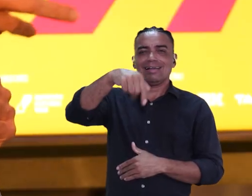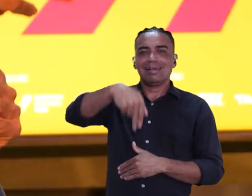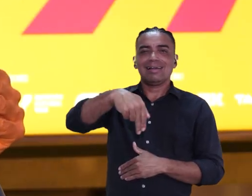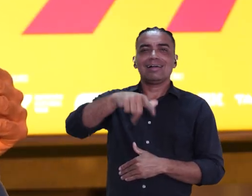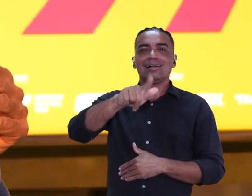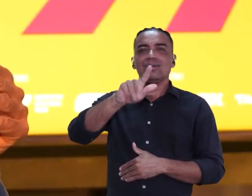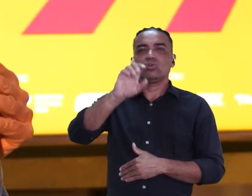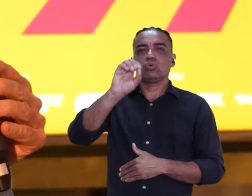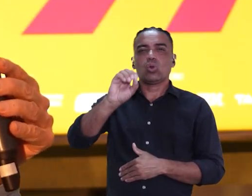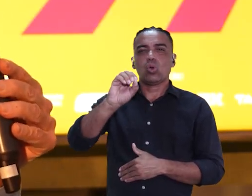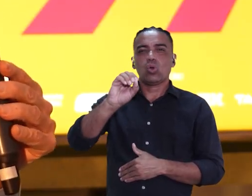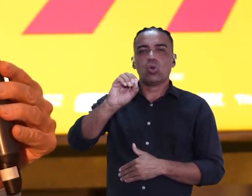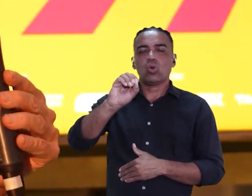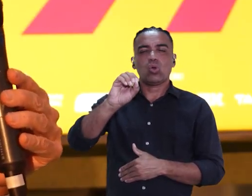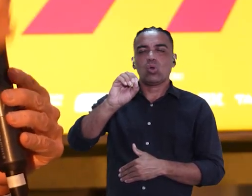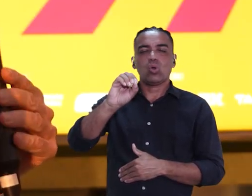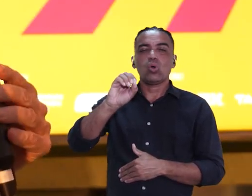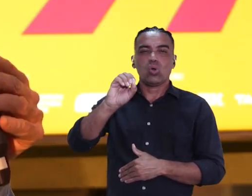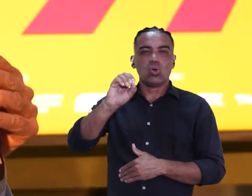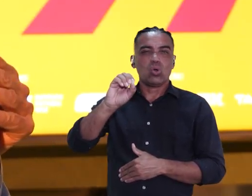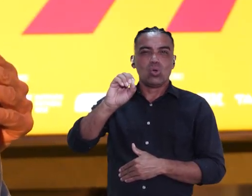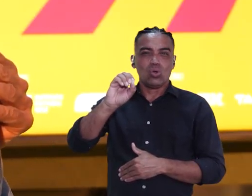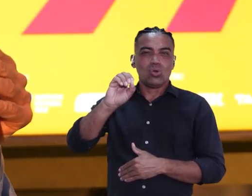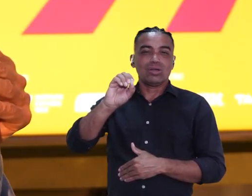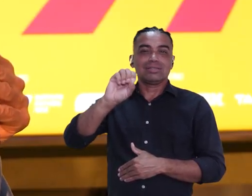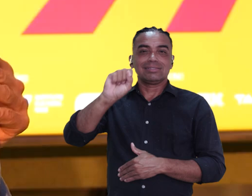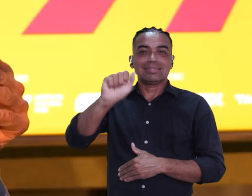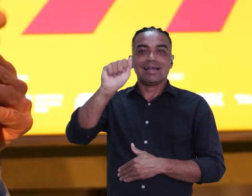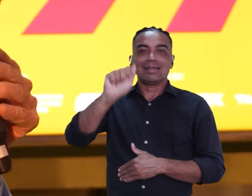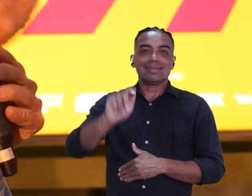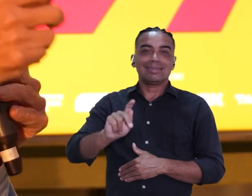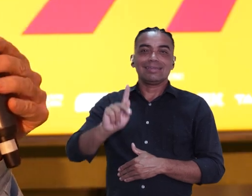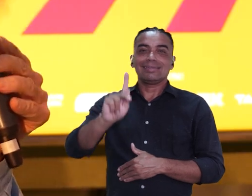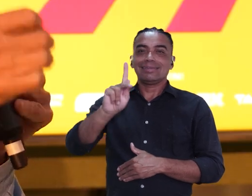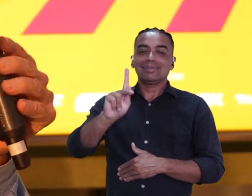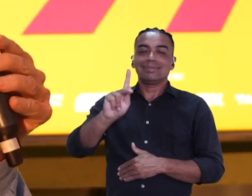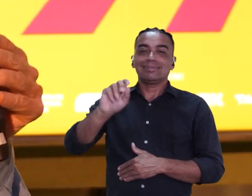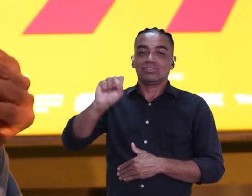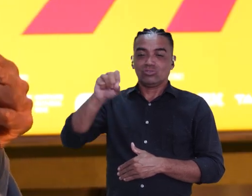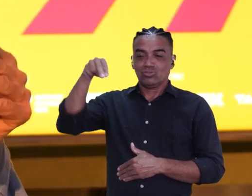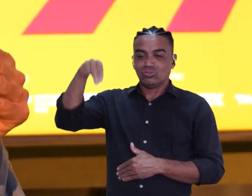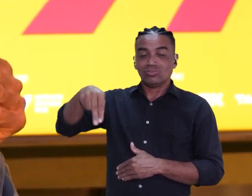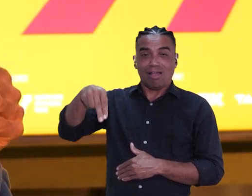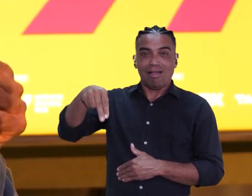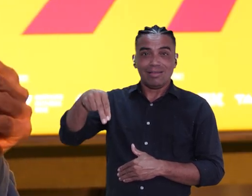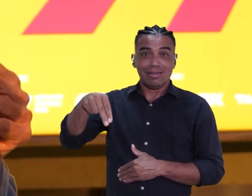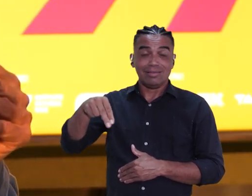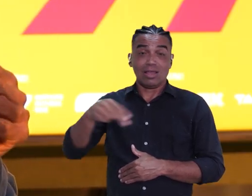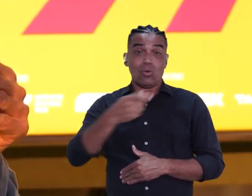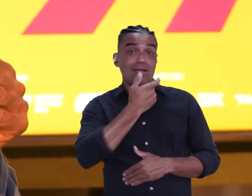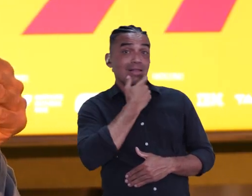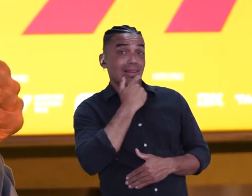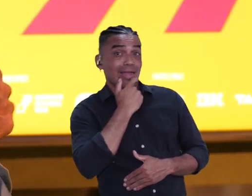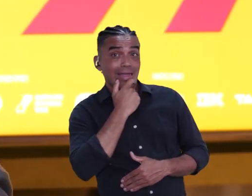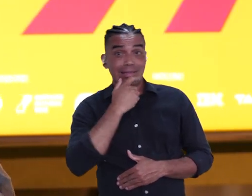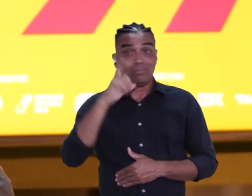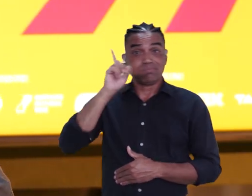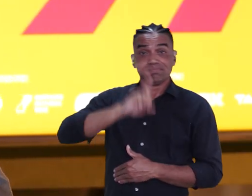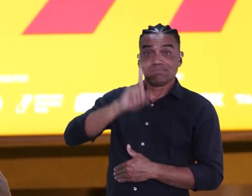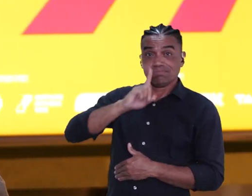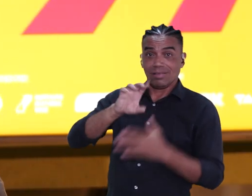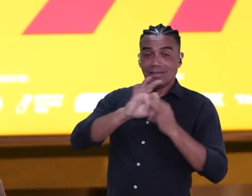anglo-saxã, quer dizer, inglesa e americana, que se chamava Itabira Iron Ore Company, e